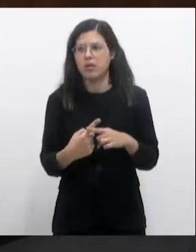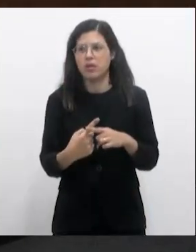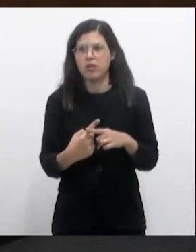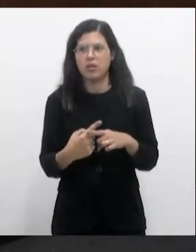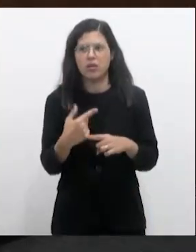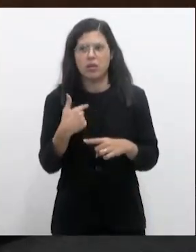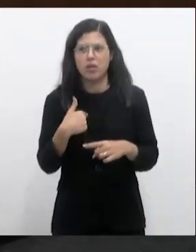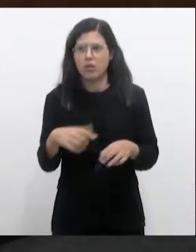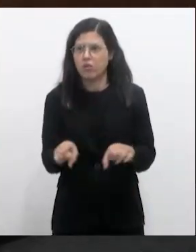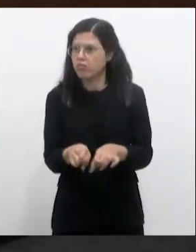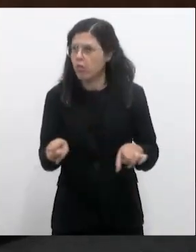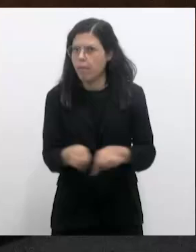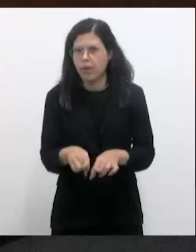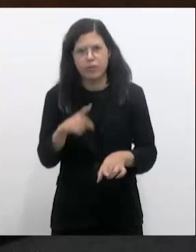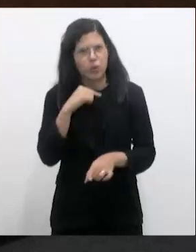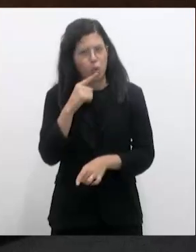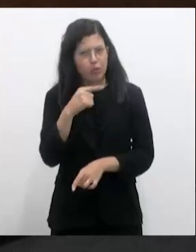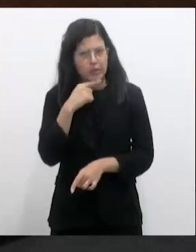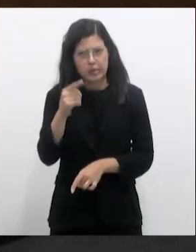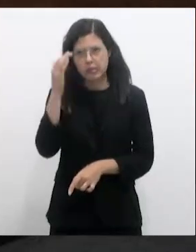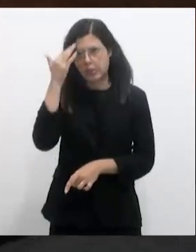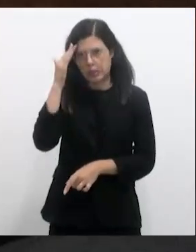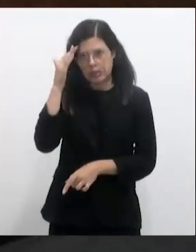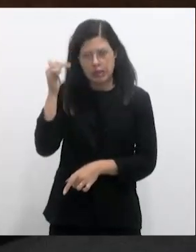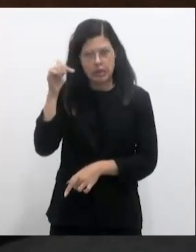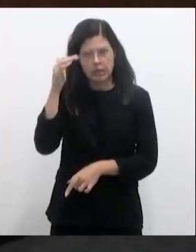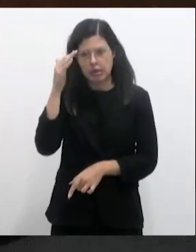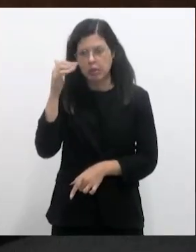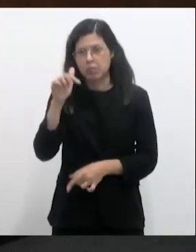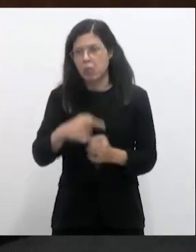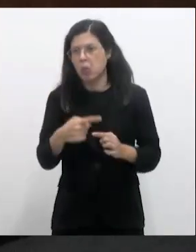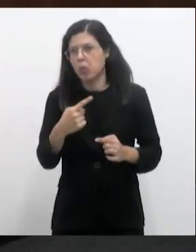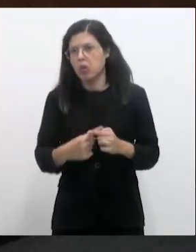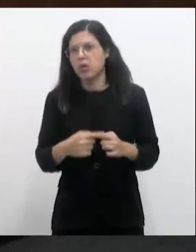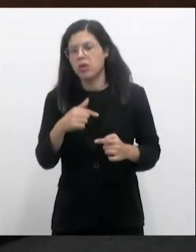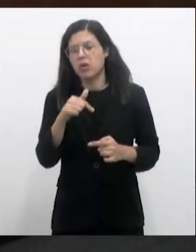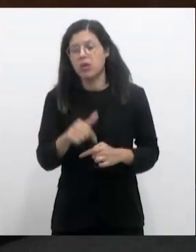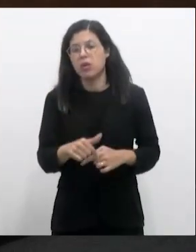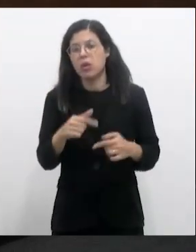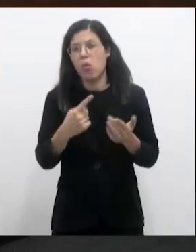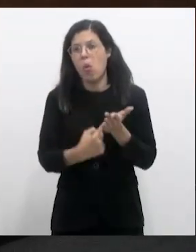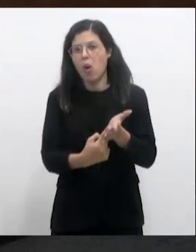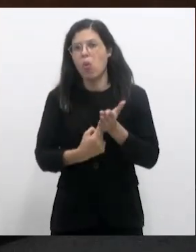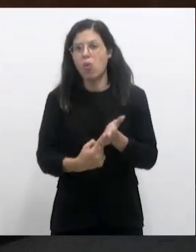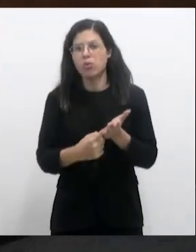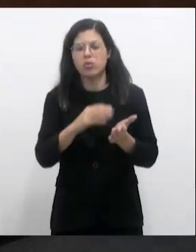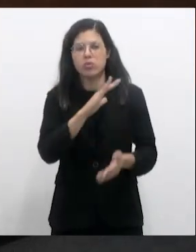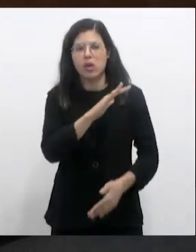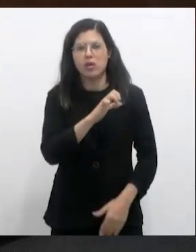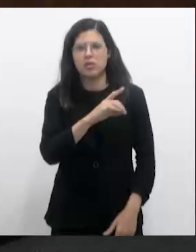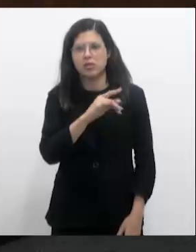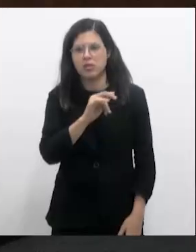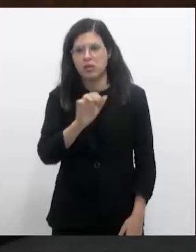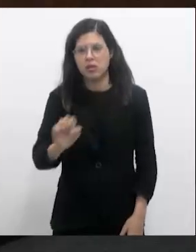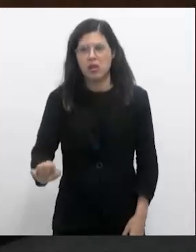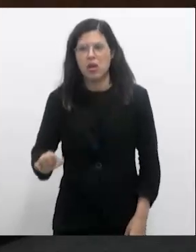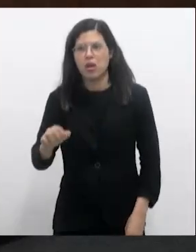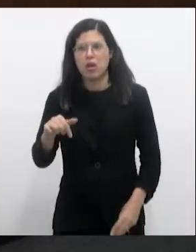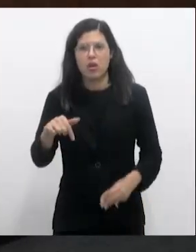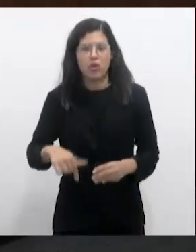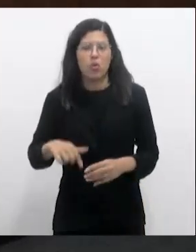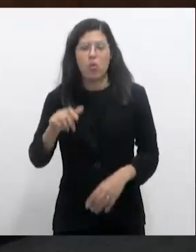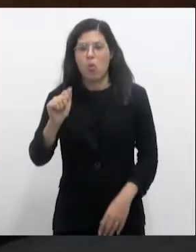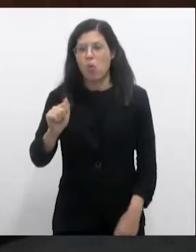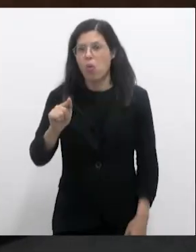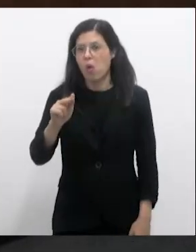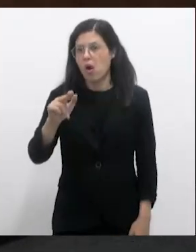estou também entendendo porque um acordo da SEDAI com a Águas do Rio, assumindo